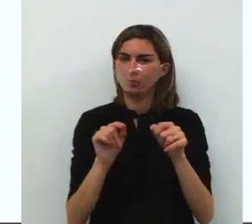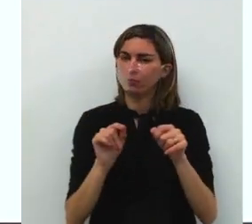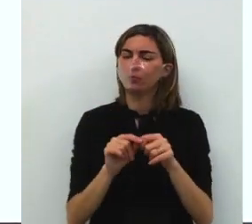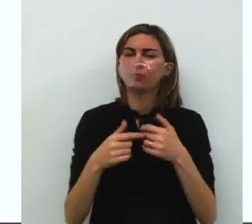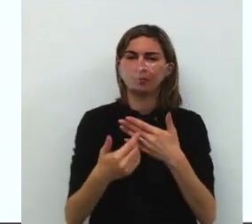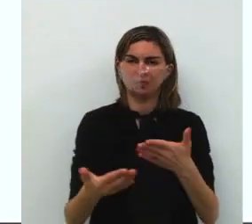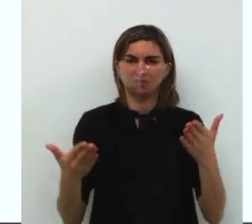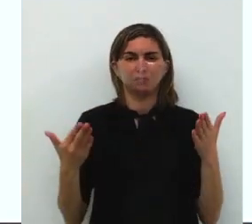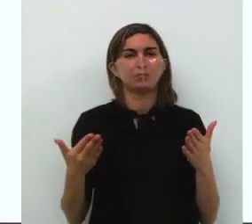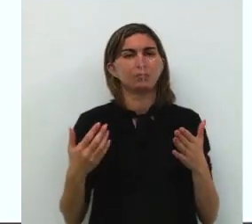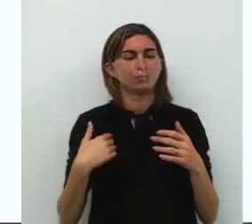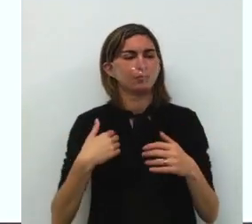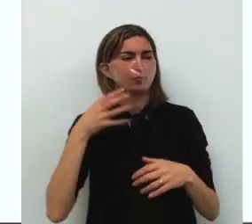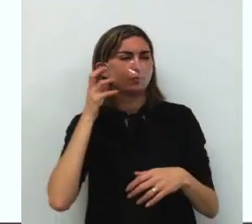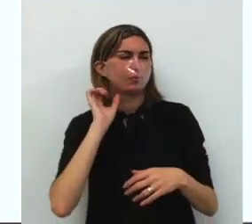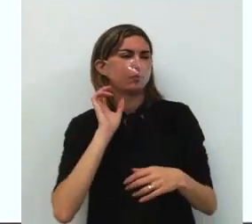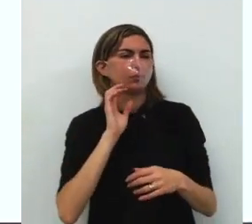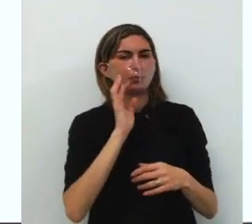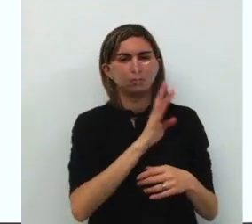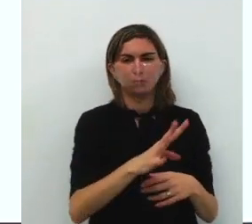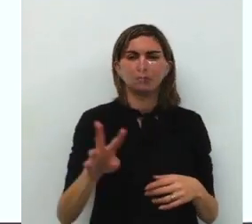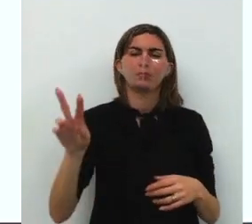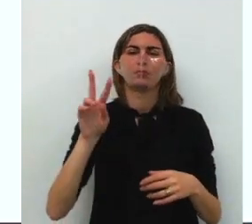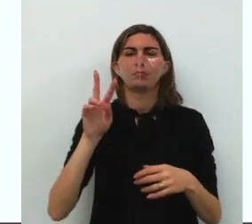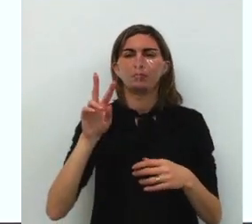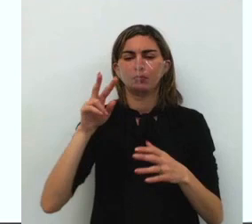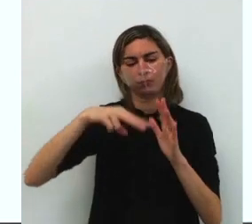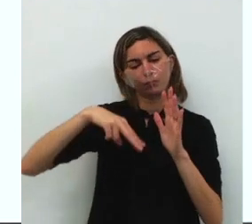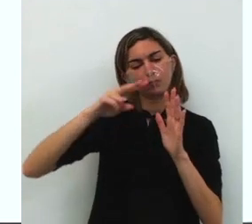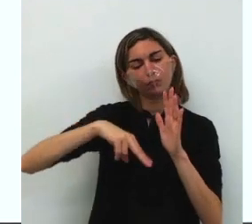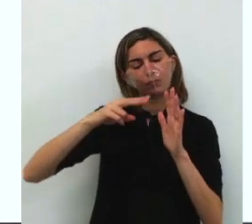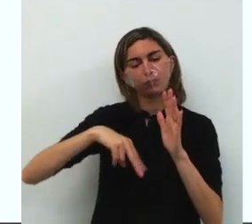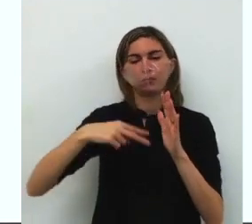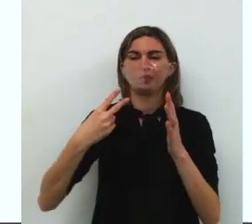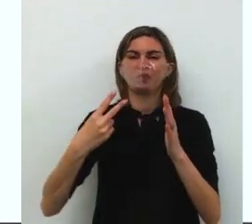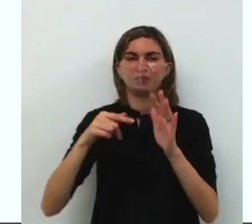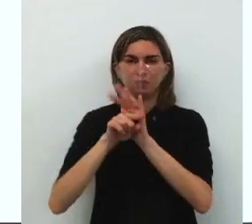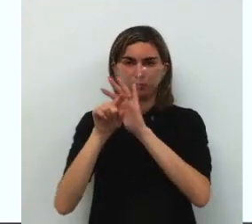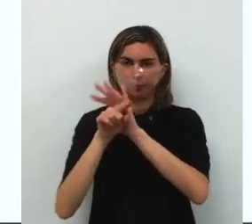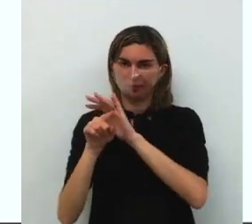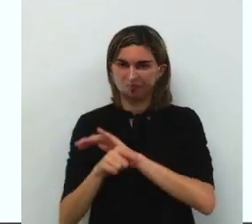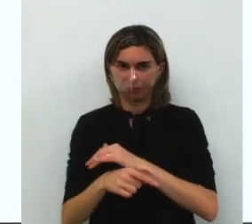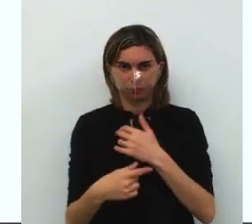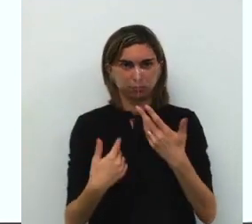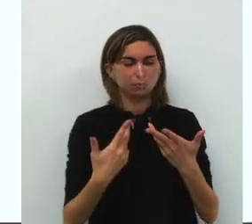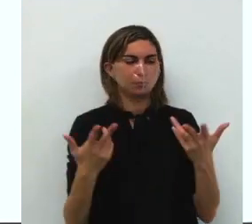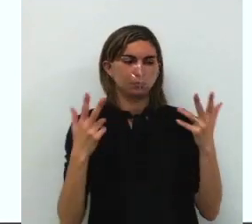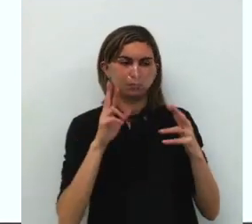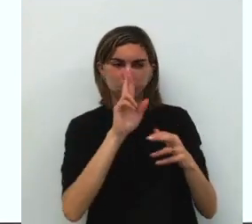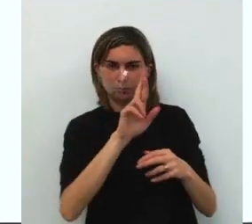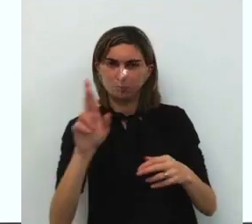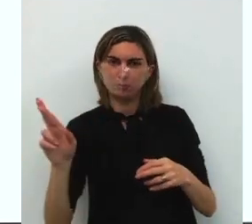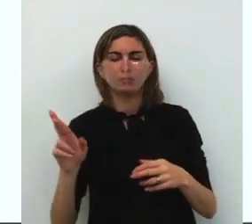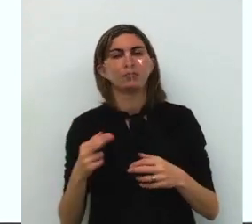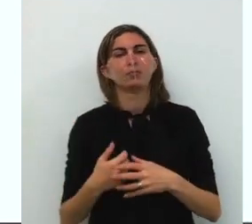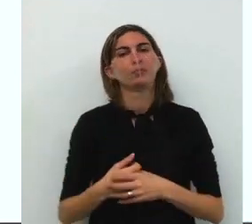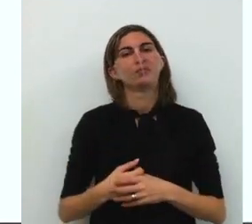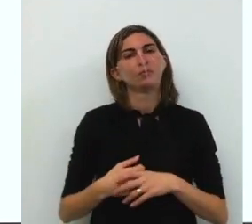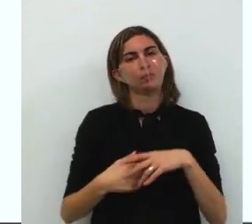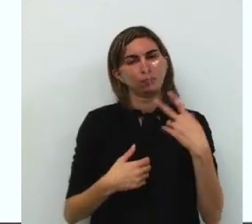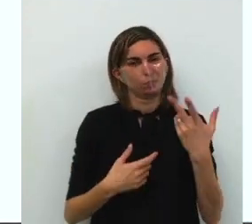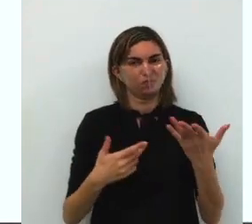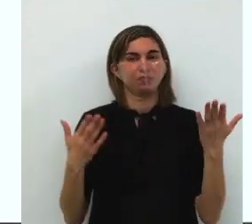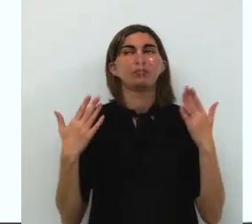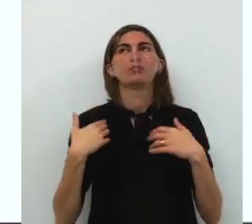fazer. E aí quando você ouve ou quando você lê aquelas perguntas e as respostas a